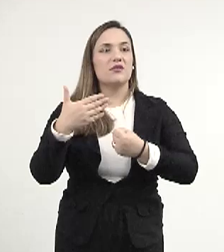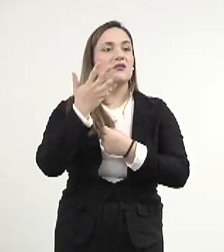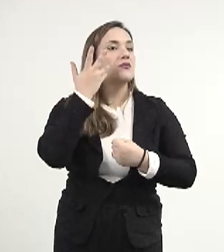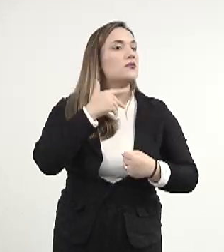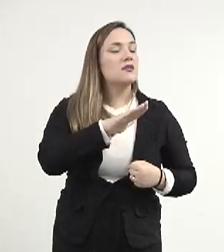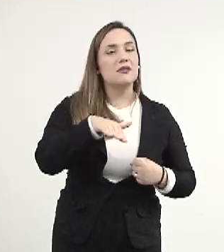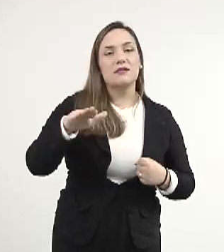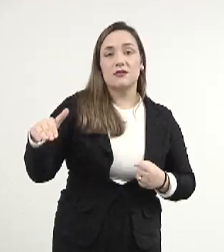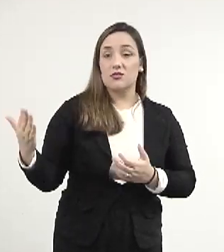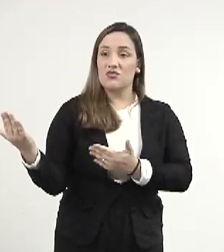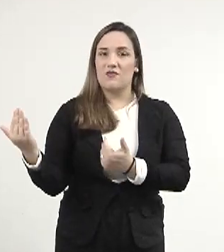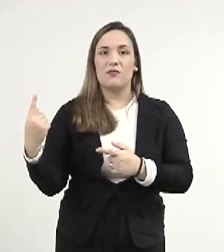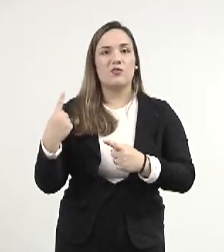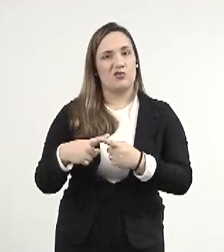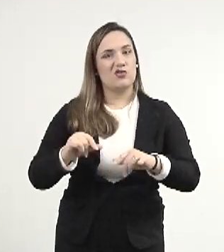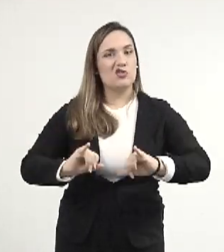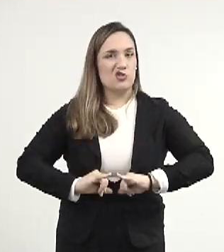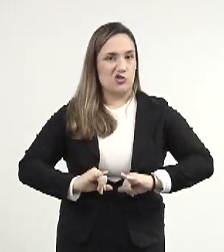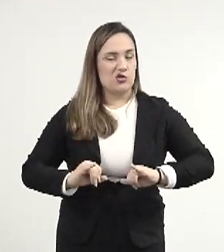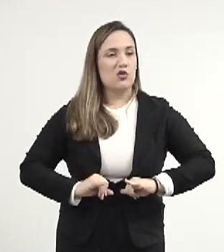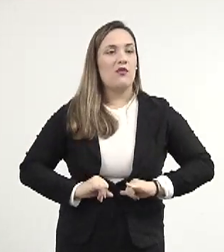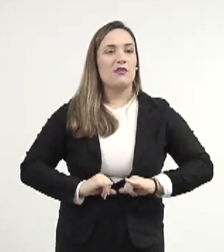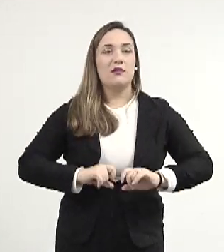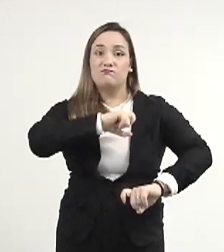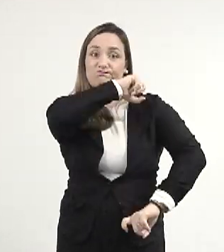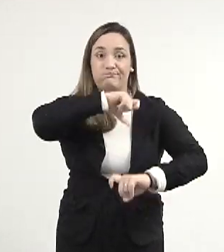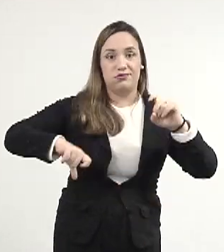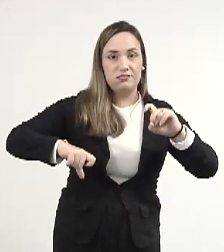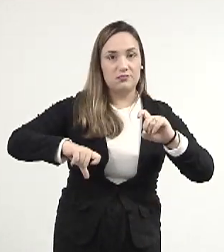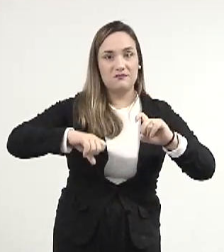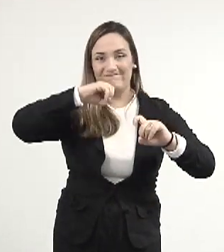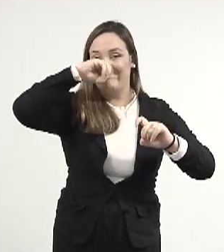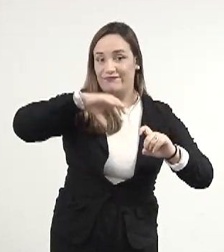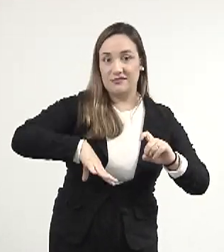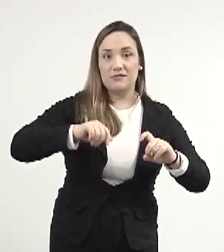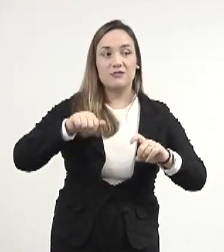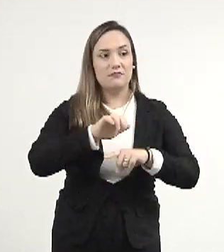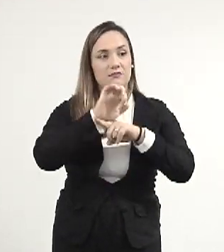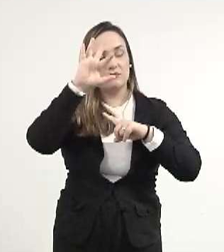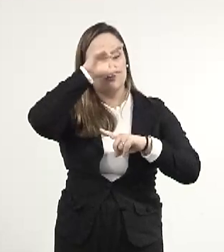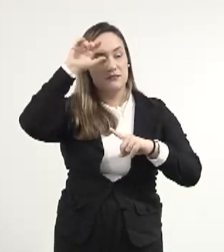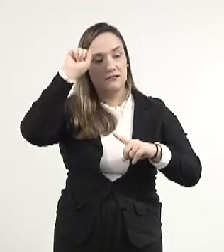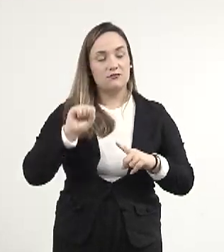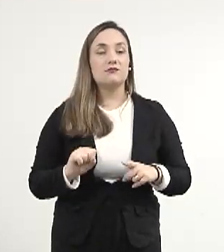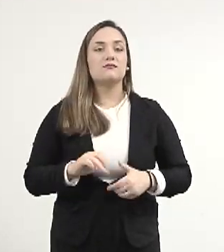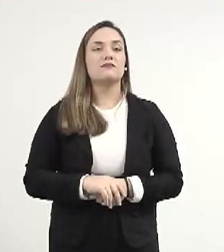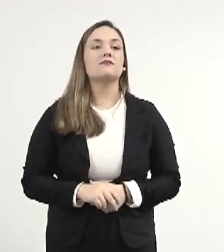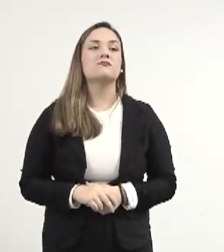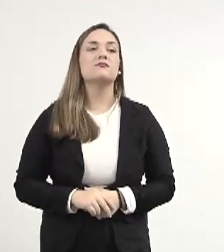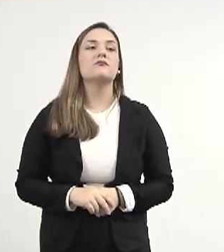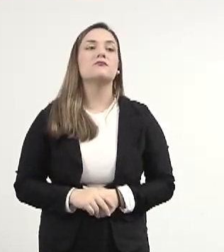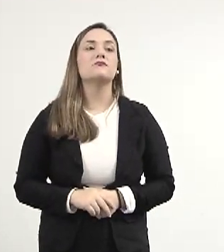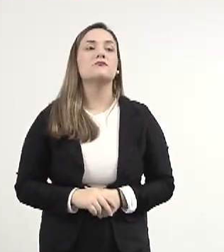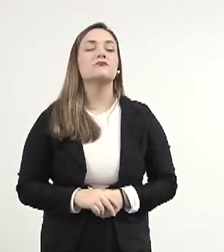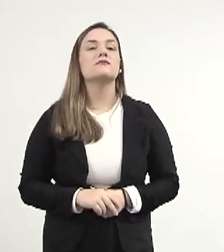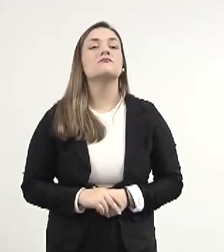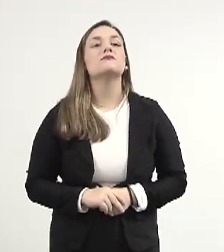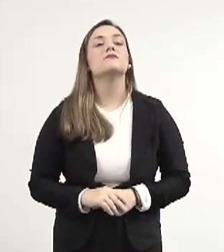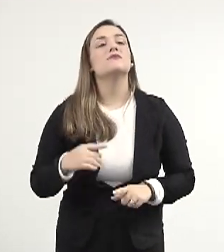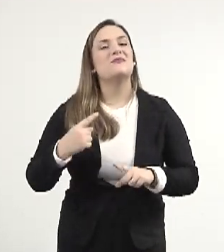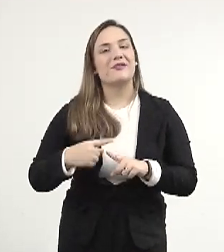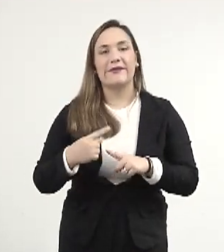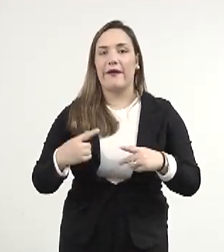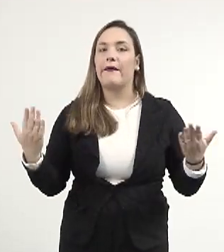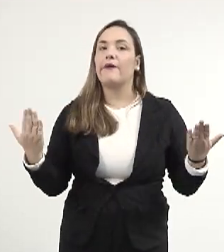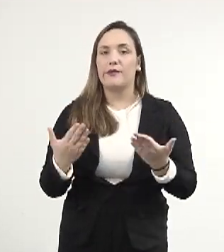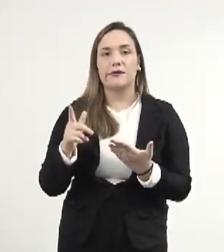adolescentes que estão sendo vítimas de estupro em Mato Grosso do Sul. Mato Grosso do Sul que agora configura no mapa